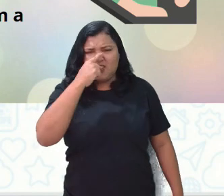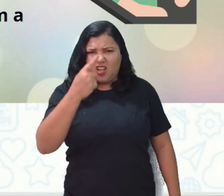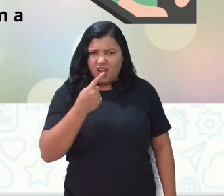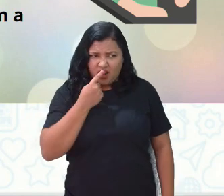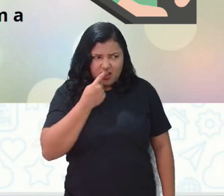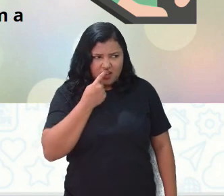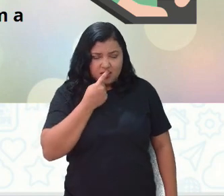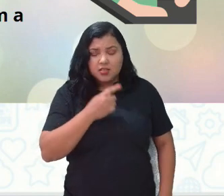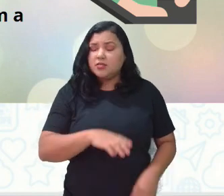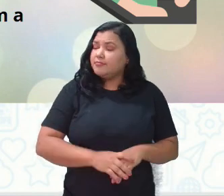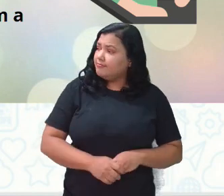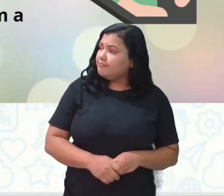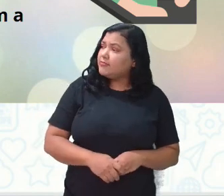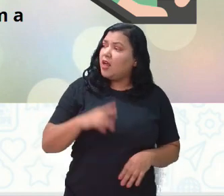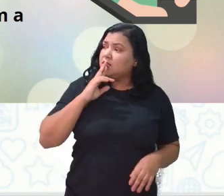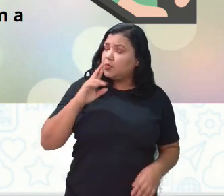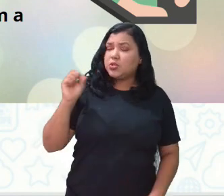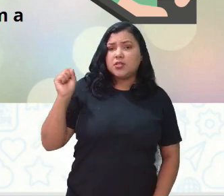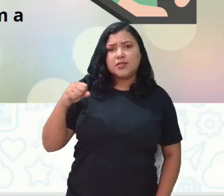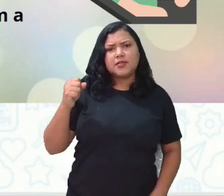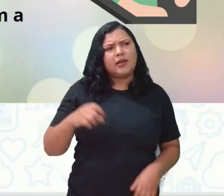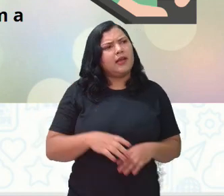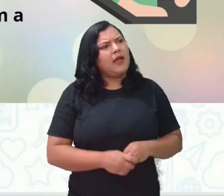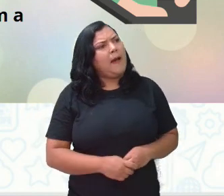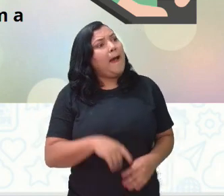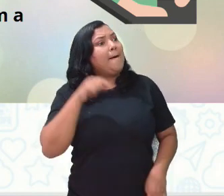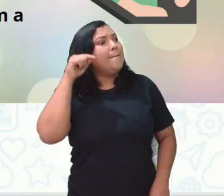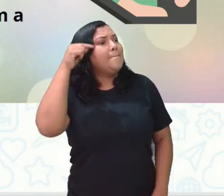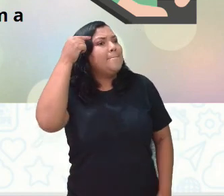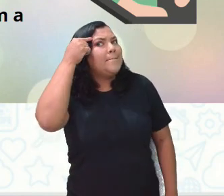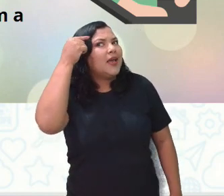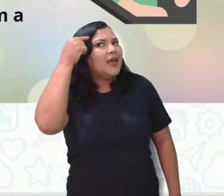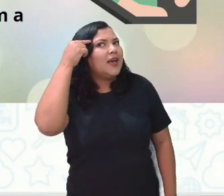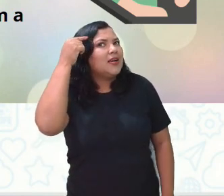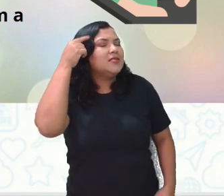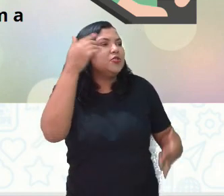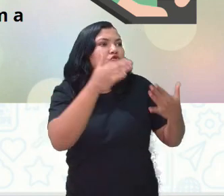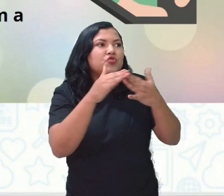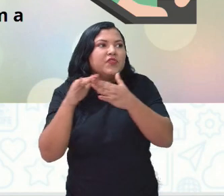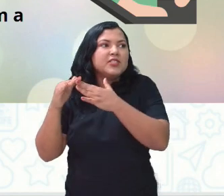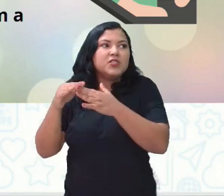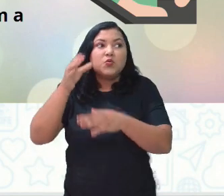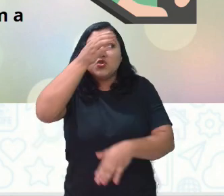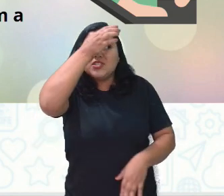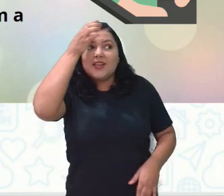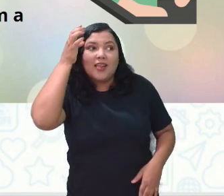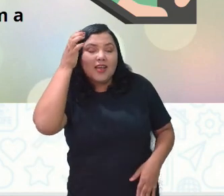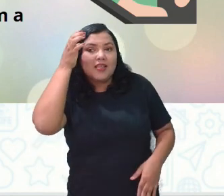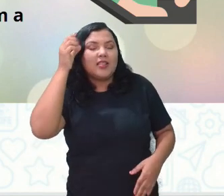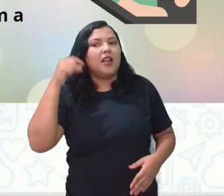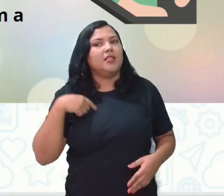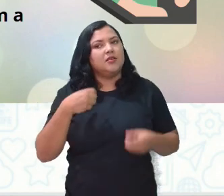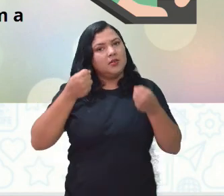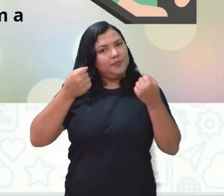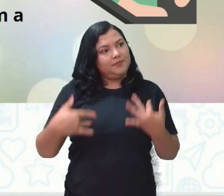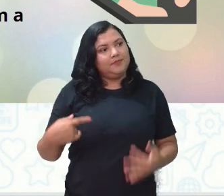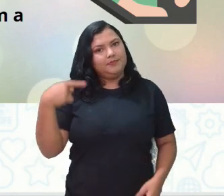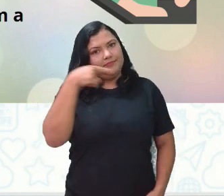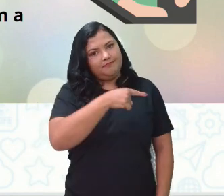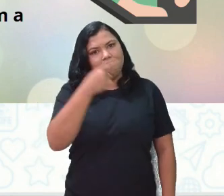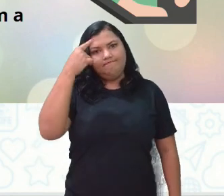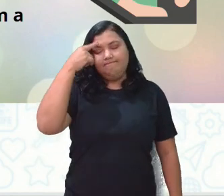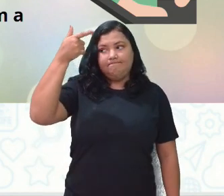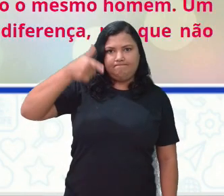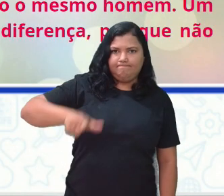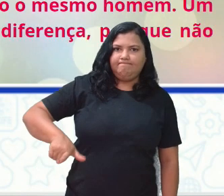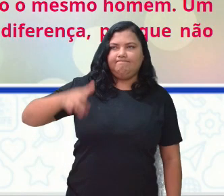diz que sim e tal, mas aí ela diz, pense nos vizinhos, pense nos clientes. Ela está dando argumentos para que ele repense as